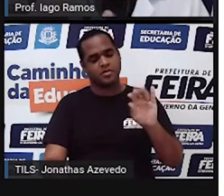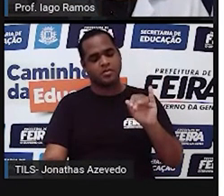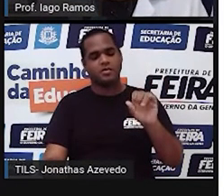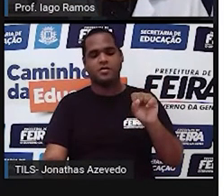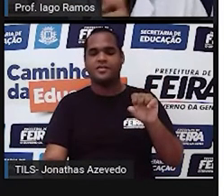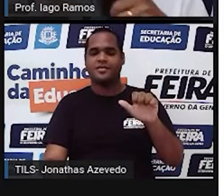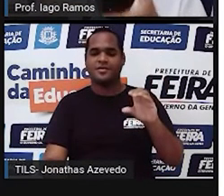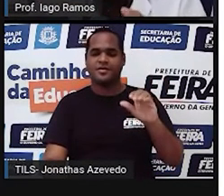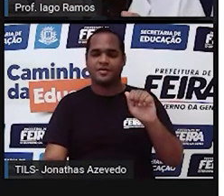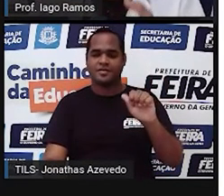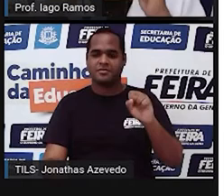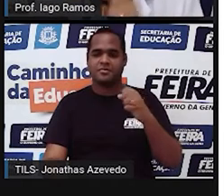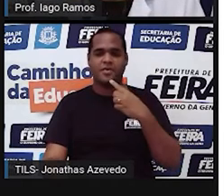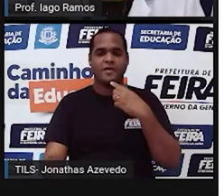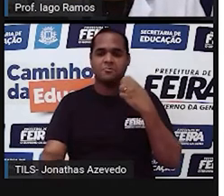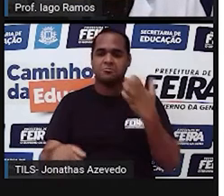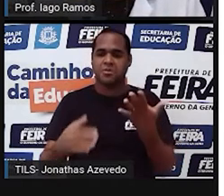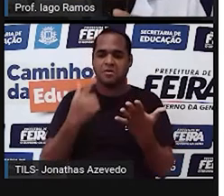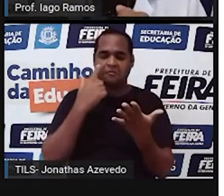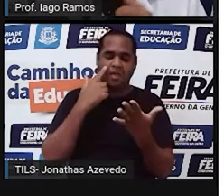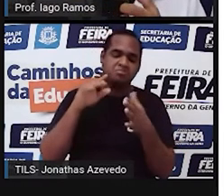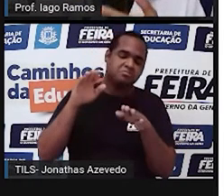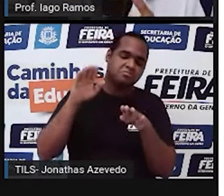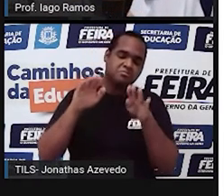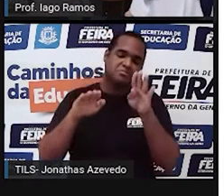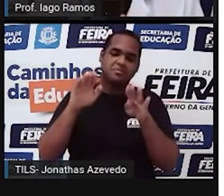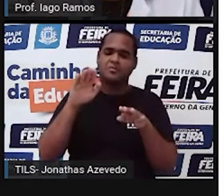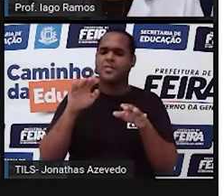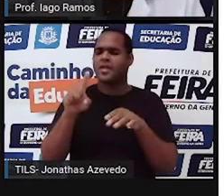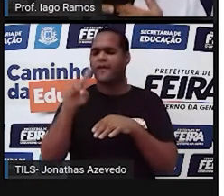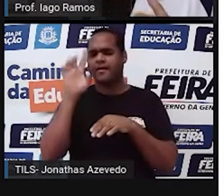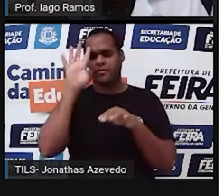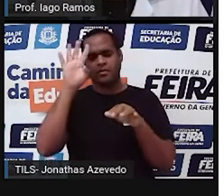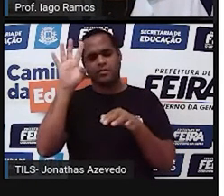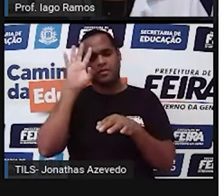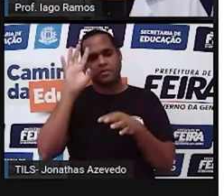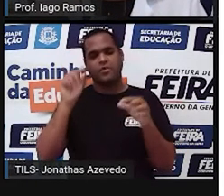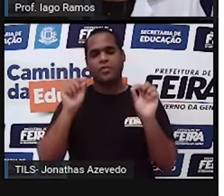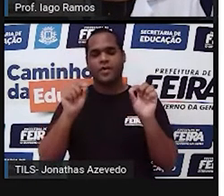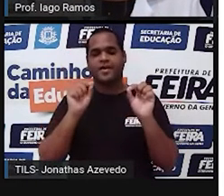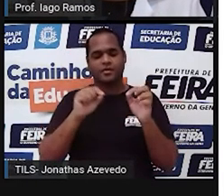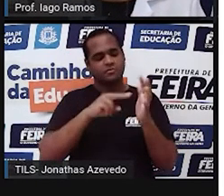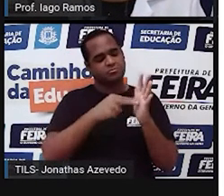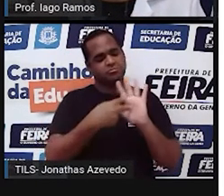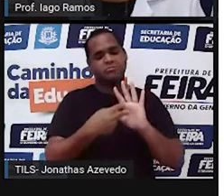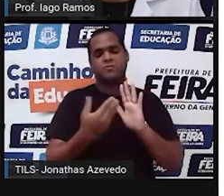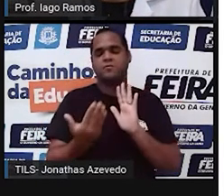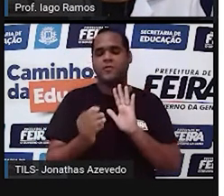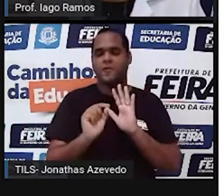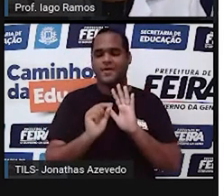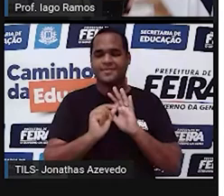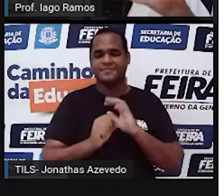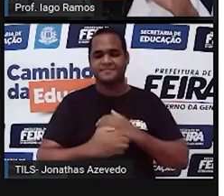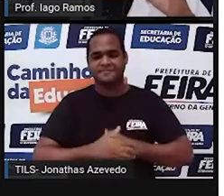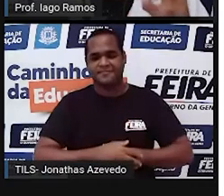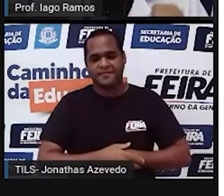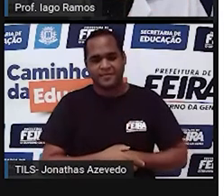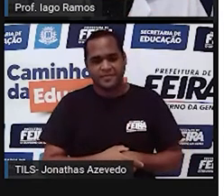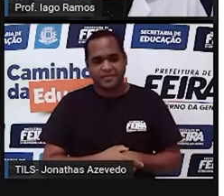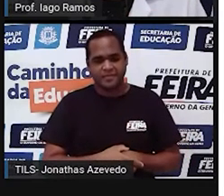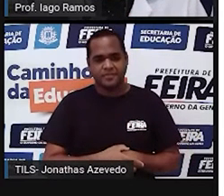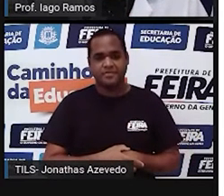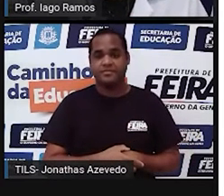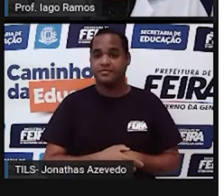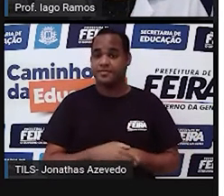aula a gente vai dizer, né? A gente vai entender também o que é estatística, né?